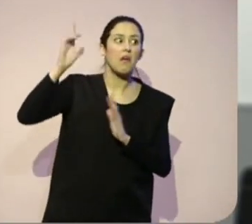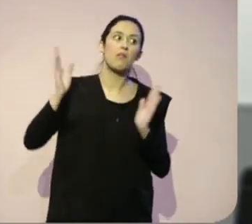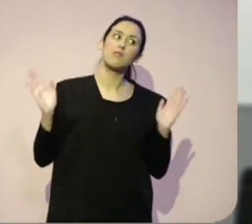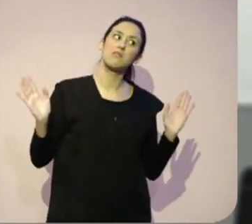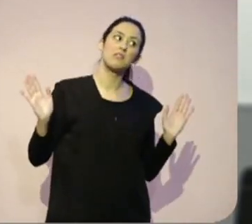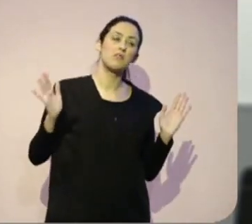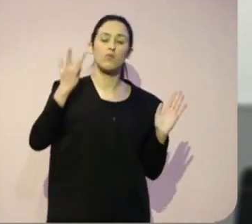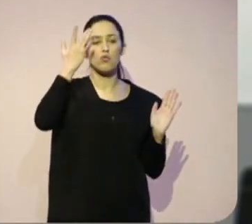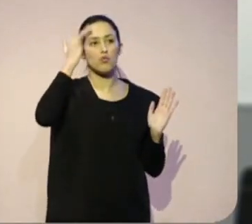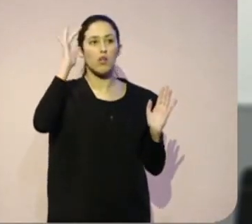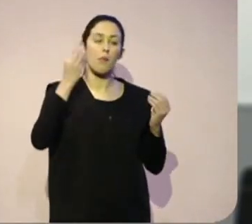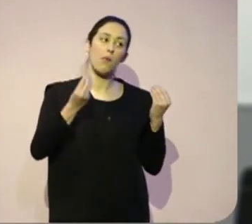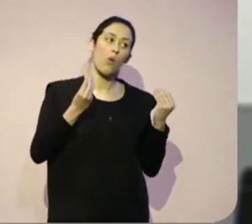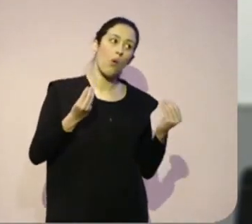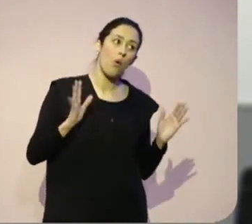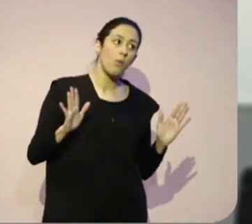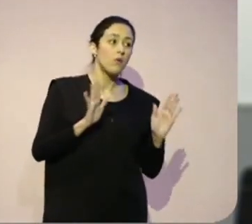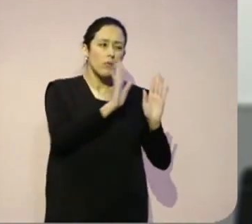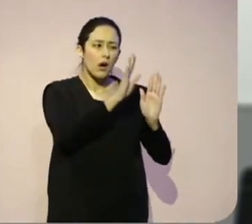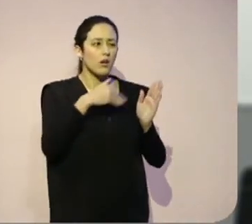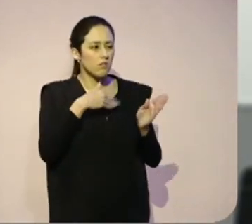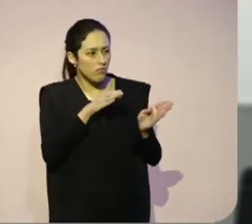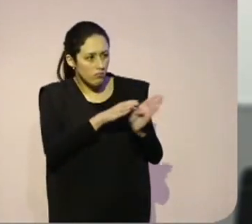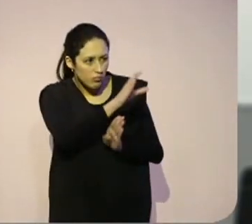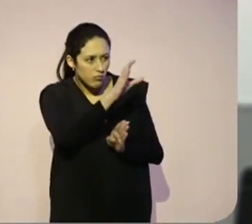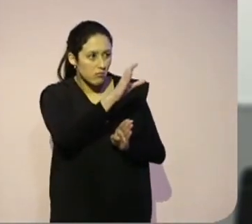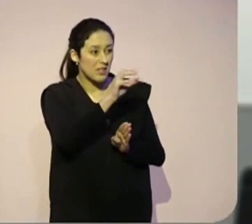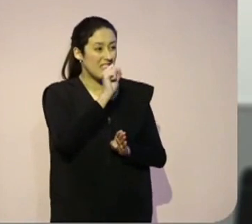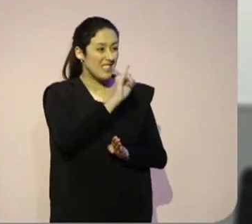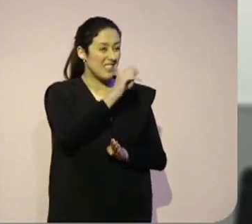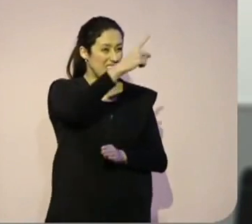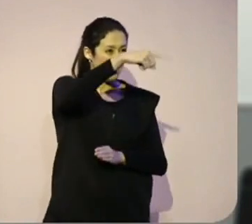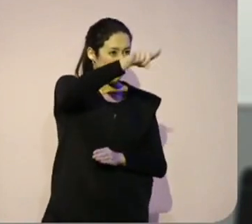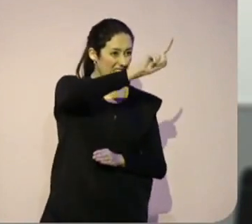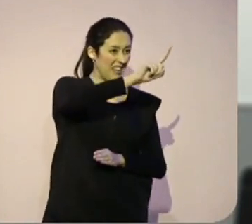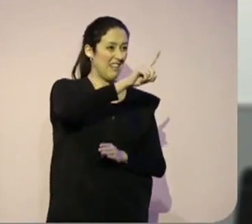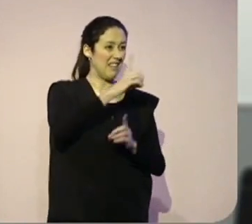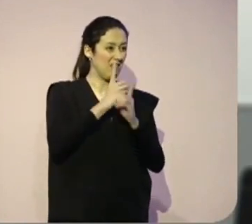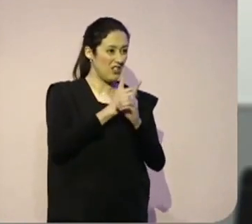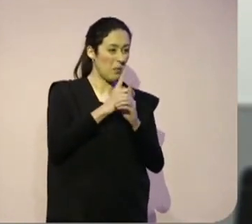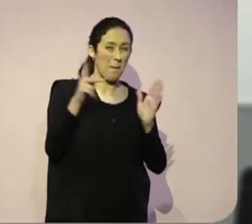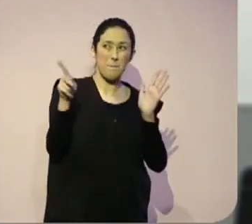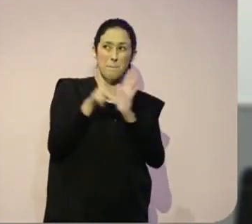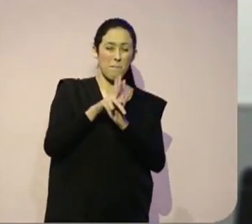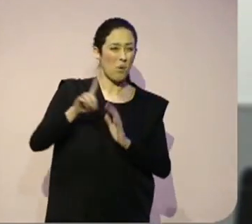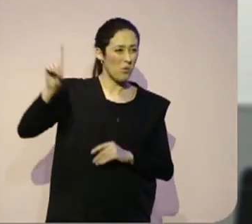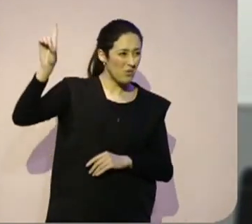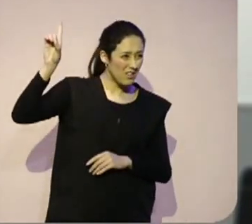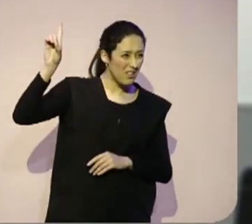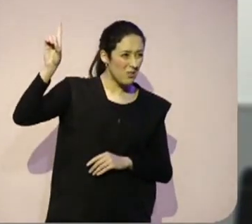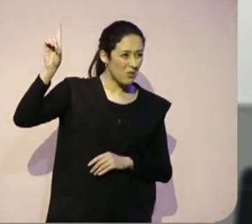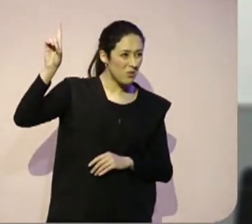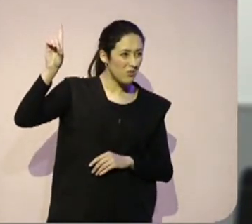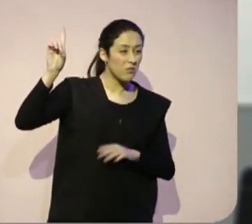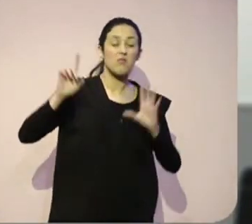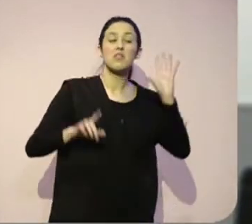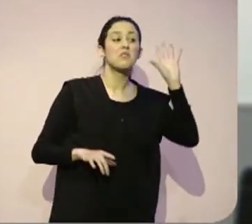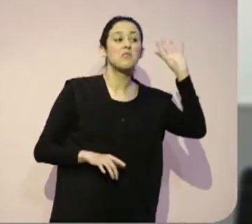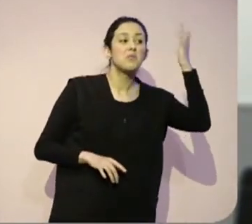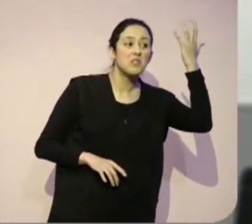uma sugestão: se vieram da parte de Deus, sabe o que vai